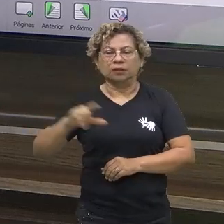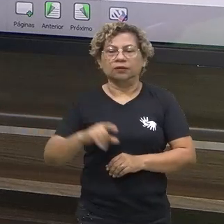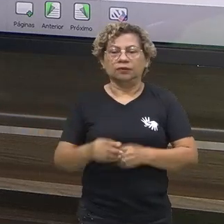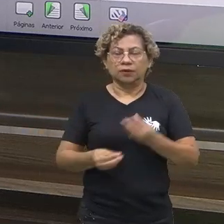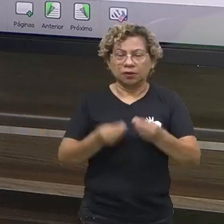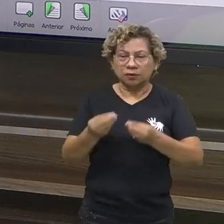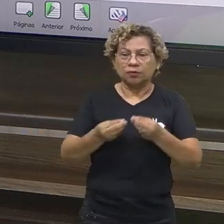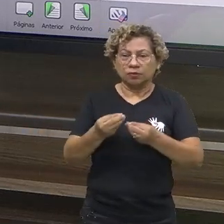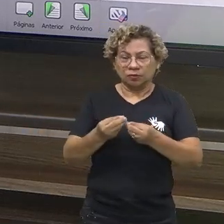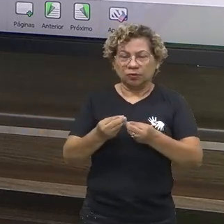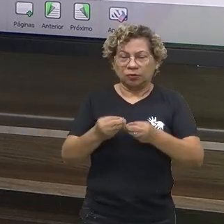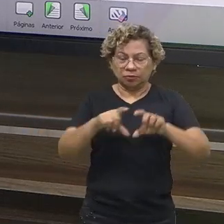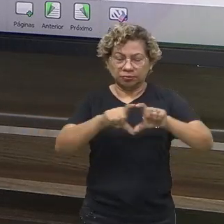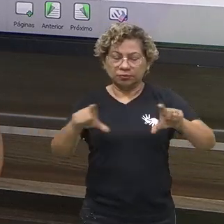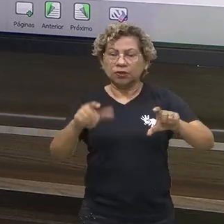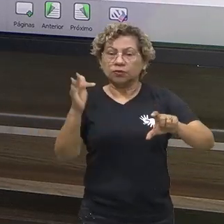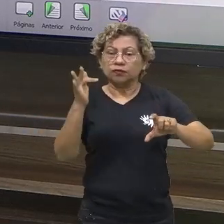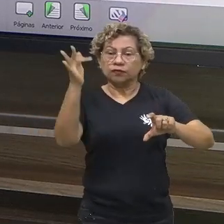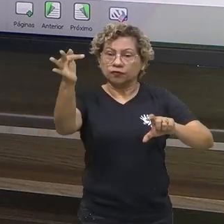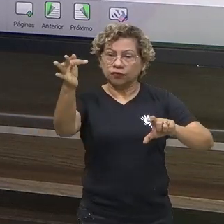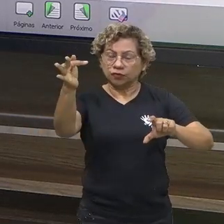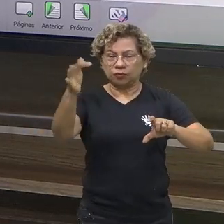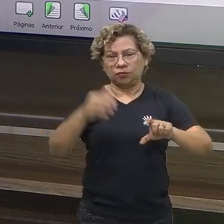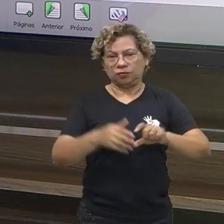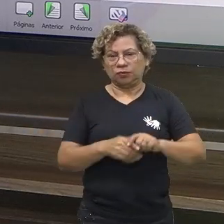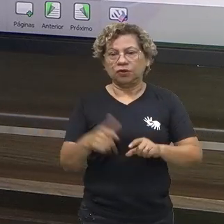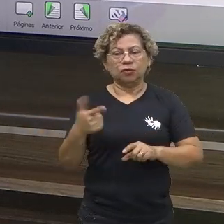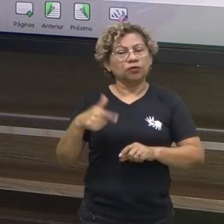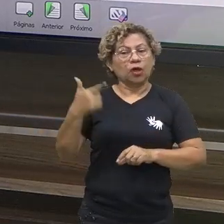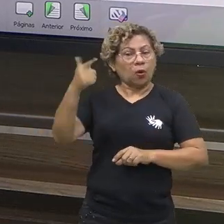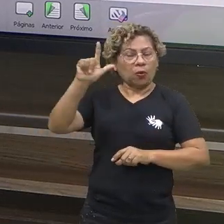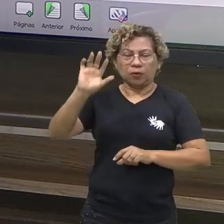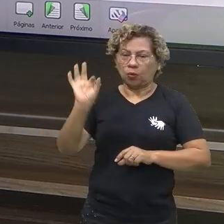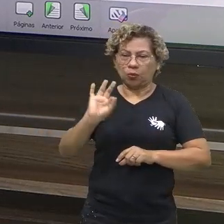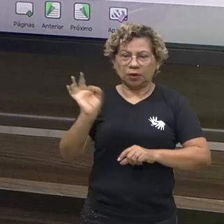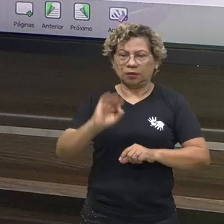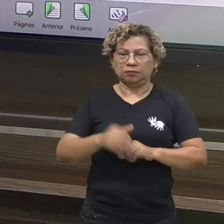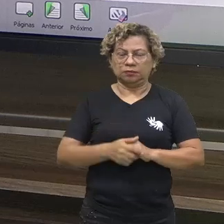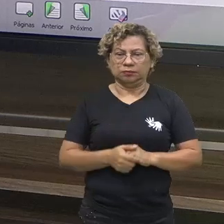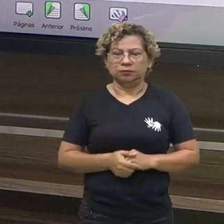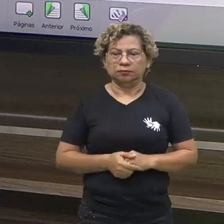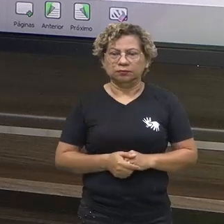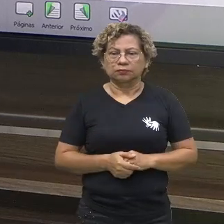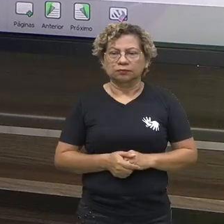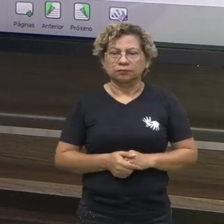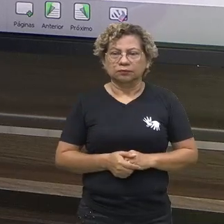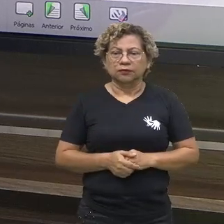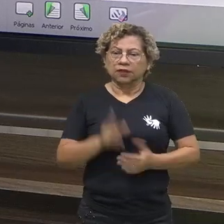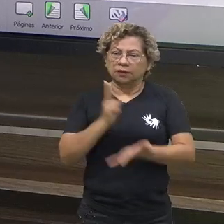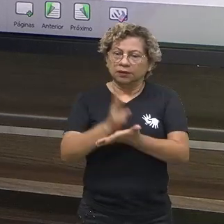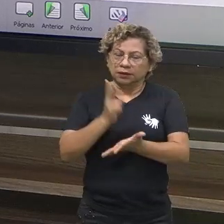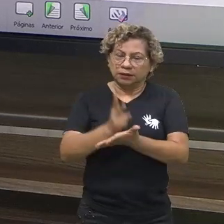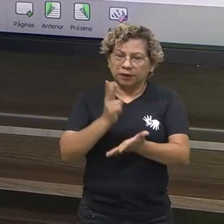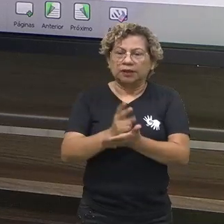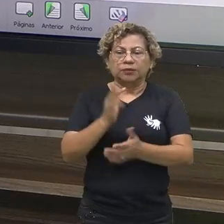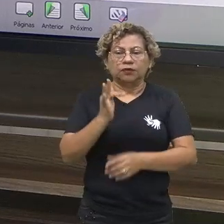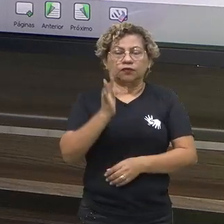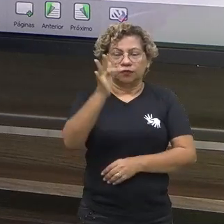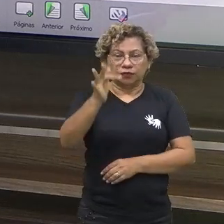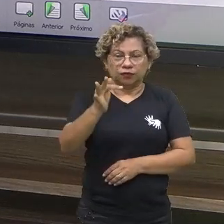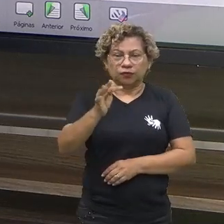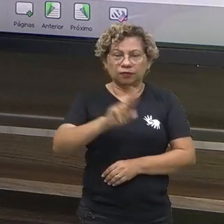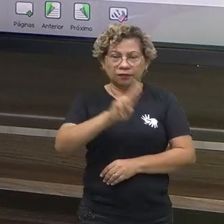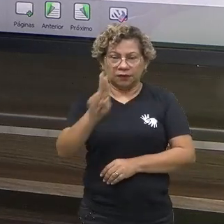o futuro, tá? Então, ele tem outras formas, tá? Tem o going to, por exemplo, que é uma outra estrutura e que também fala